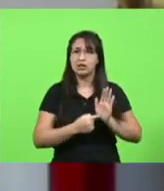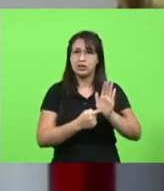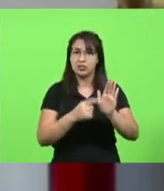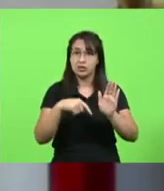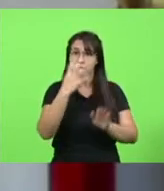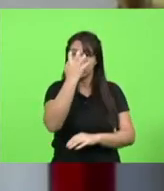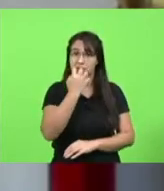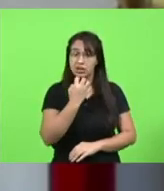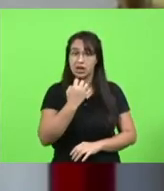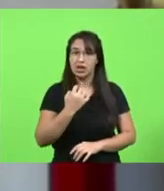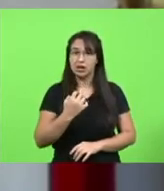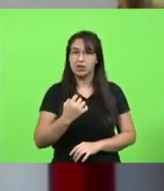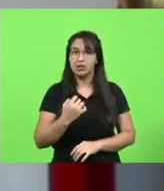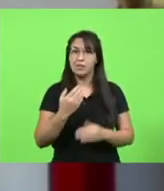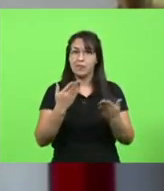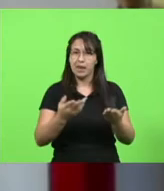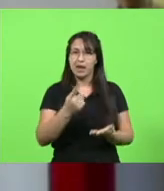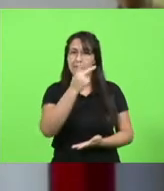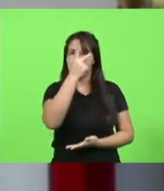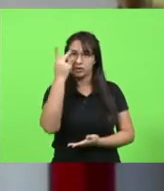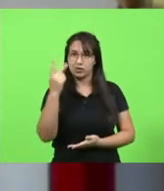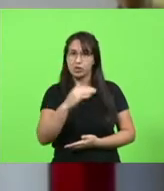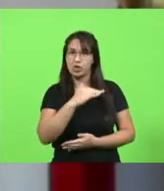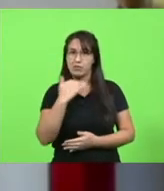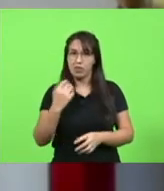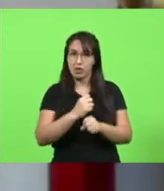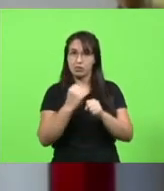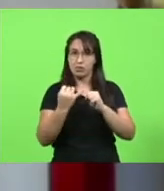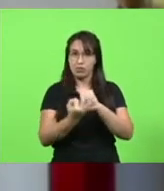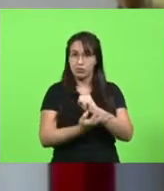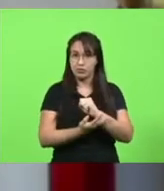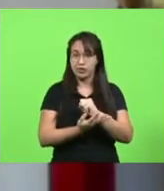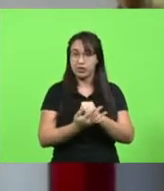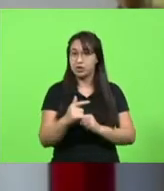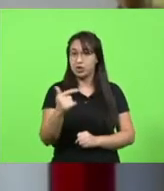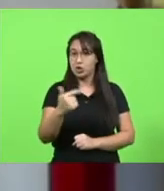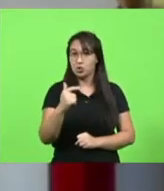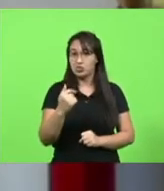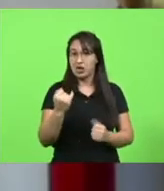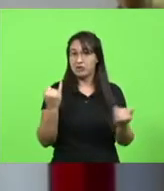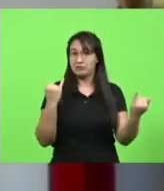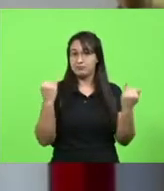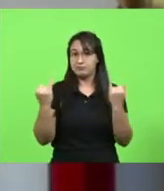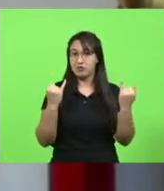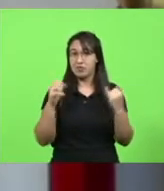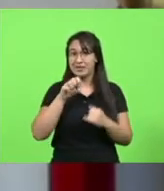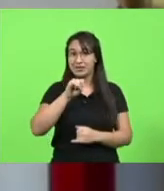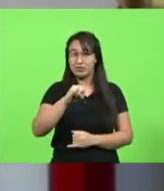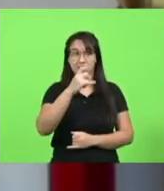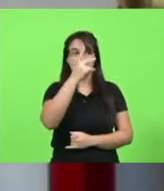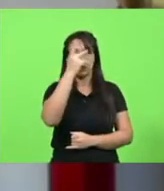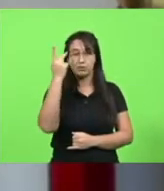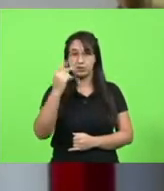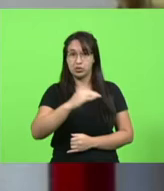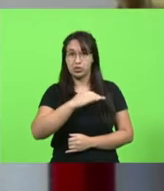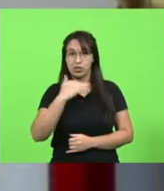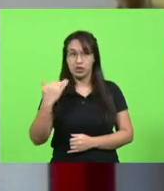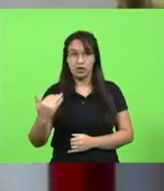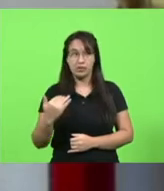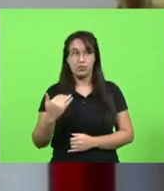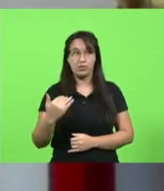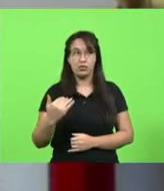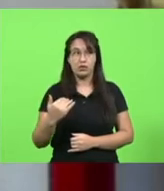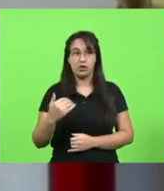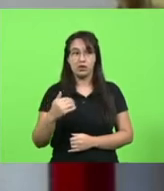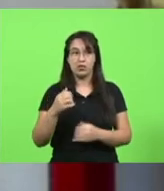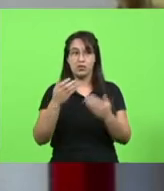No obituário das pessoas que morrem de Covid, não tem a informação se a pessoa que faleceu tem